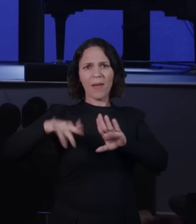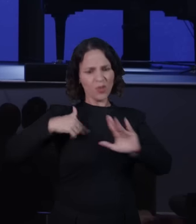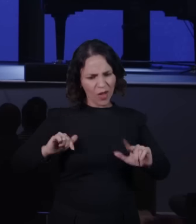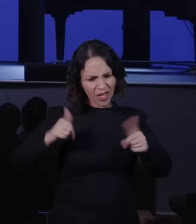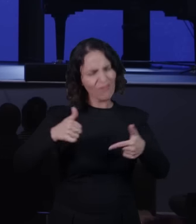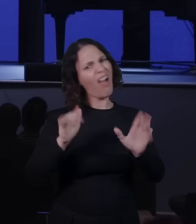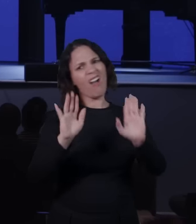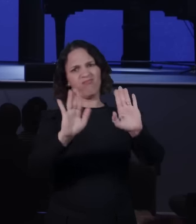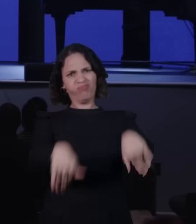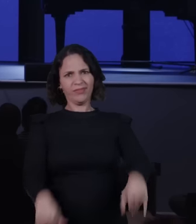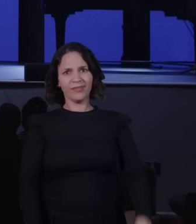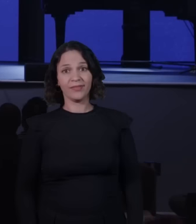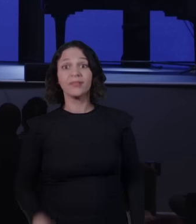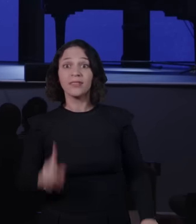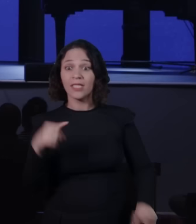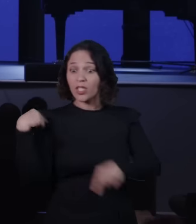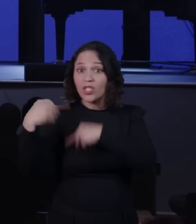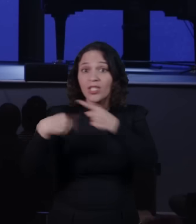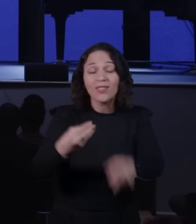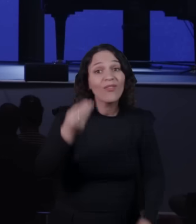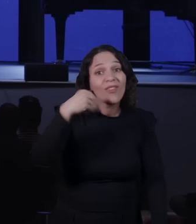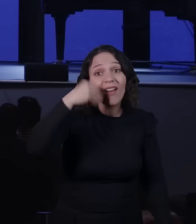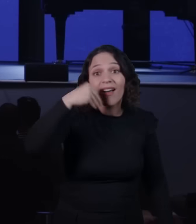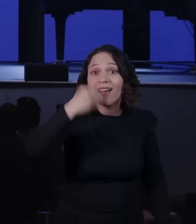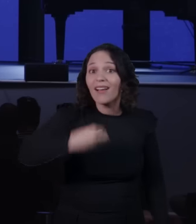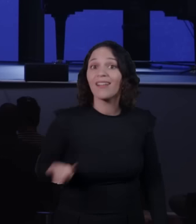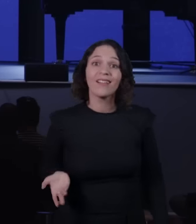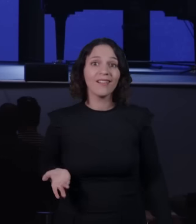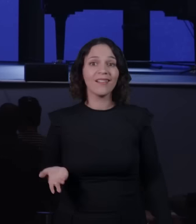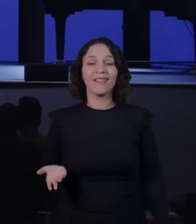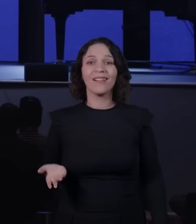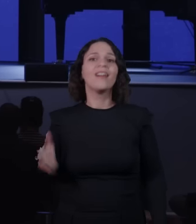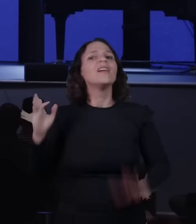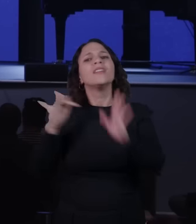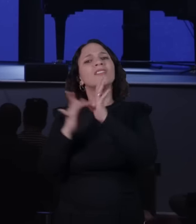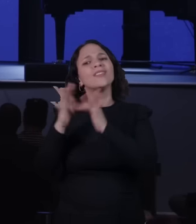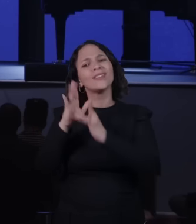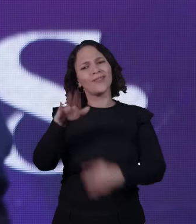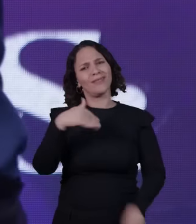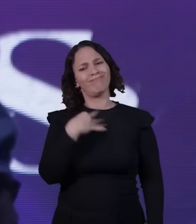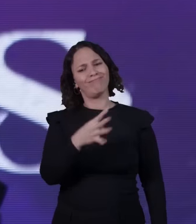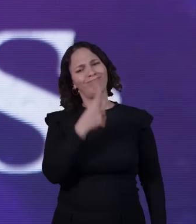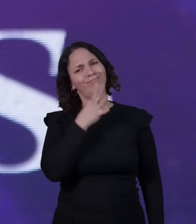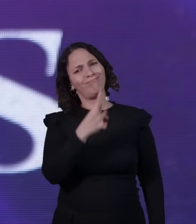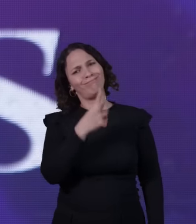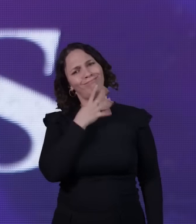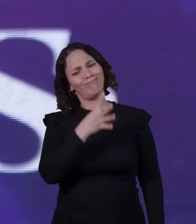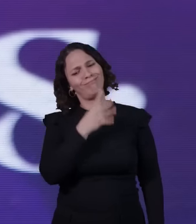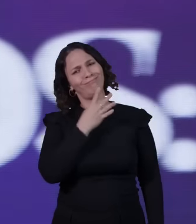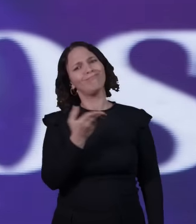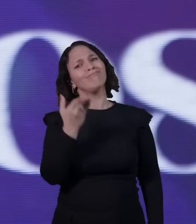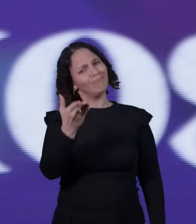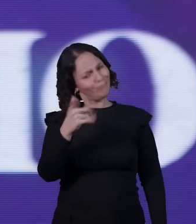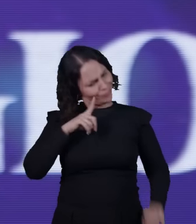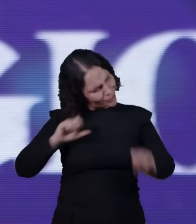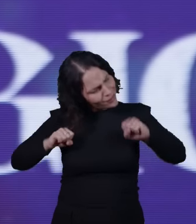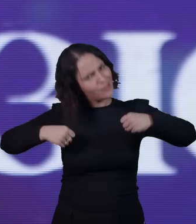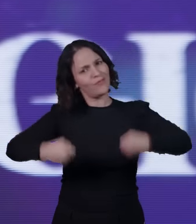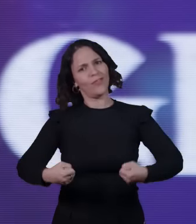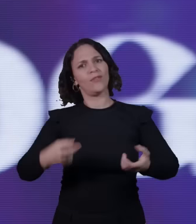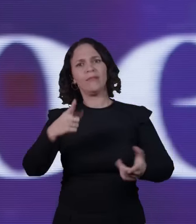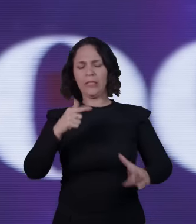Isso é a geração, é uma geração fraca. E Jesus está dizendo: eu sei que você tem garra, que